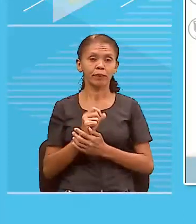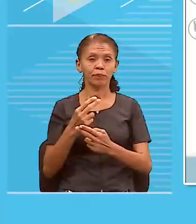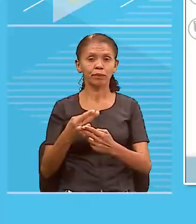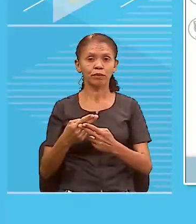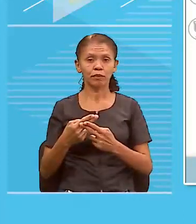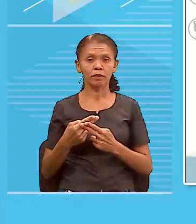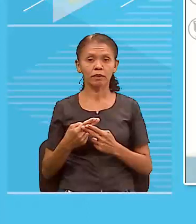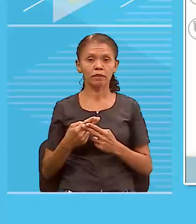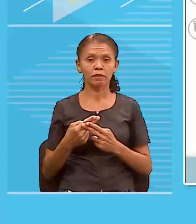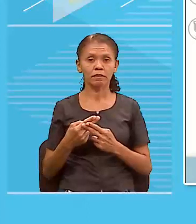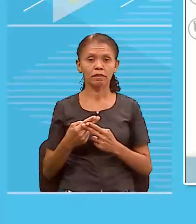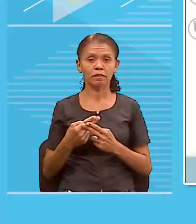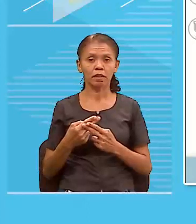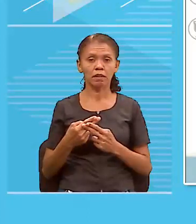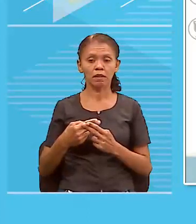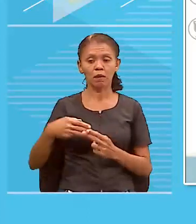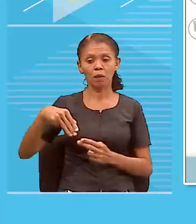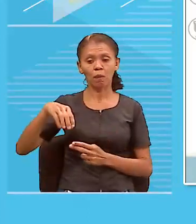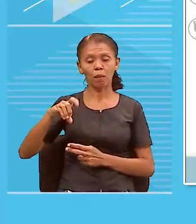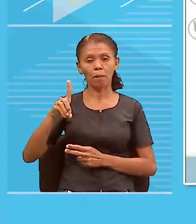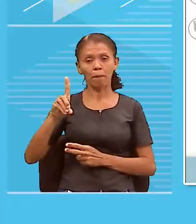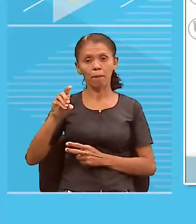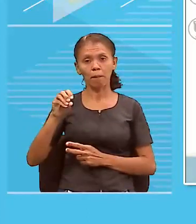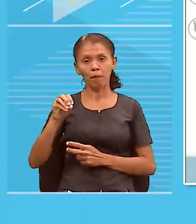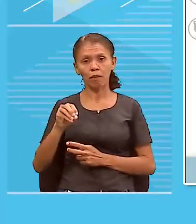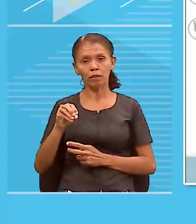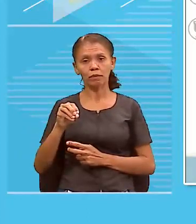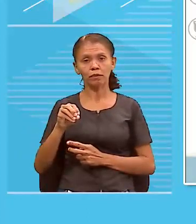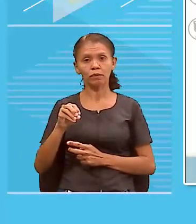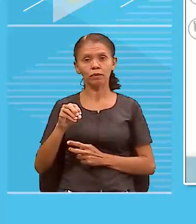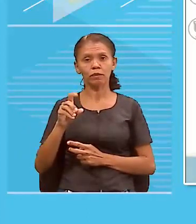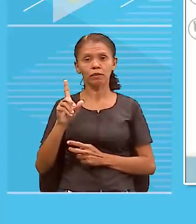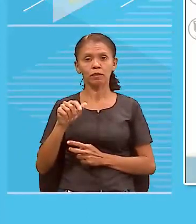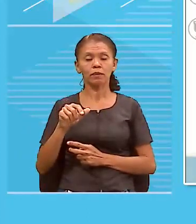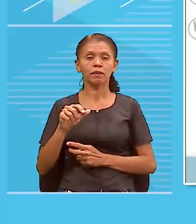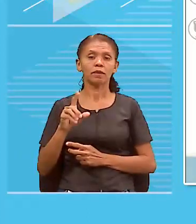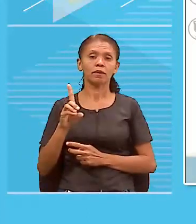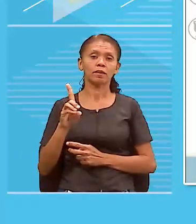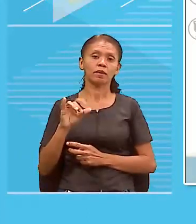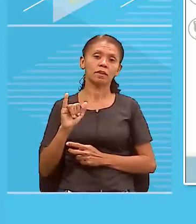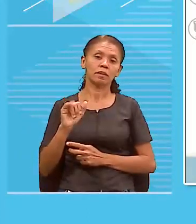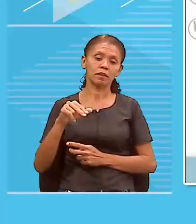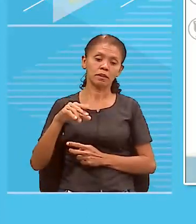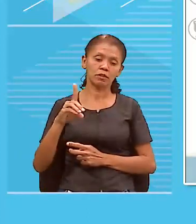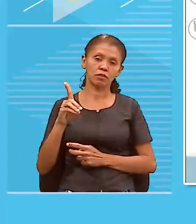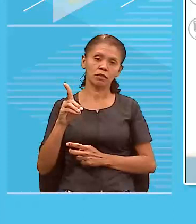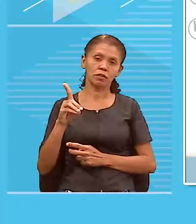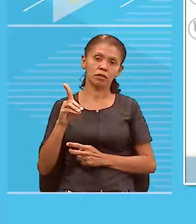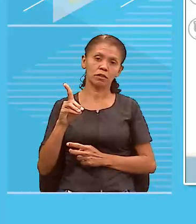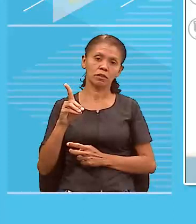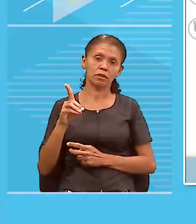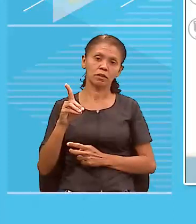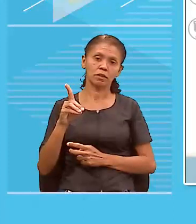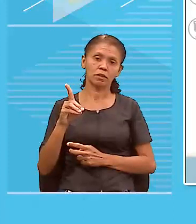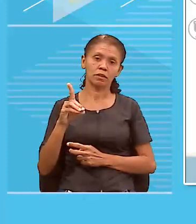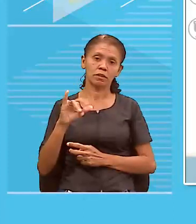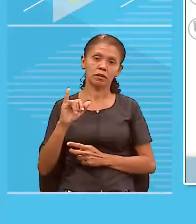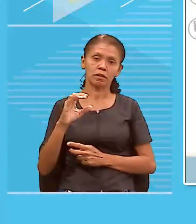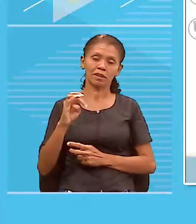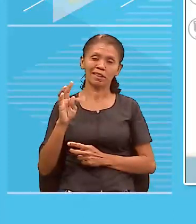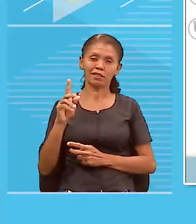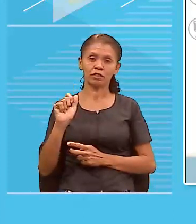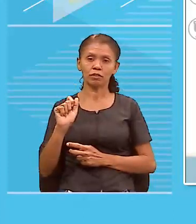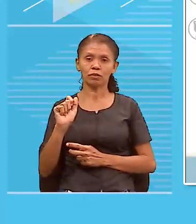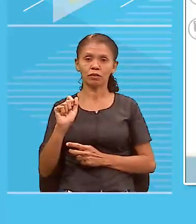indicativo e eu estou querendo repassar uma situação fática